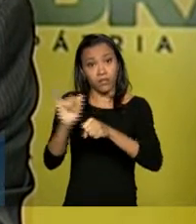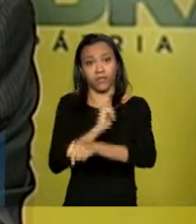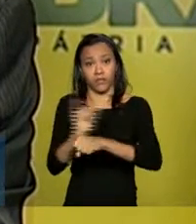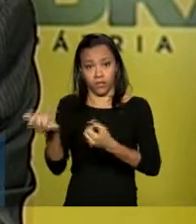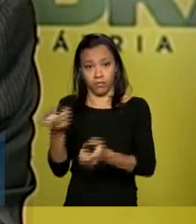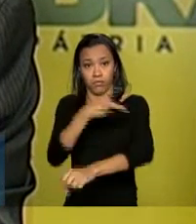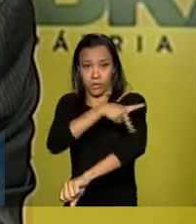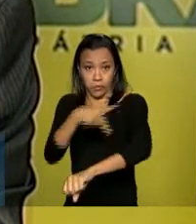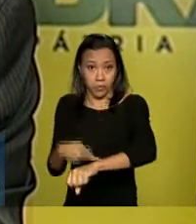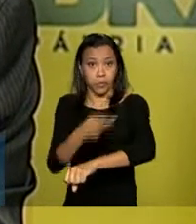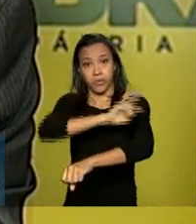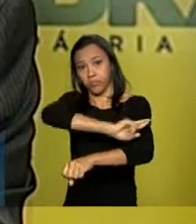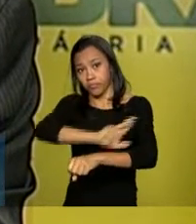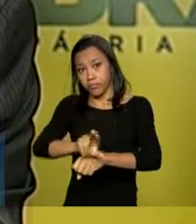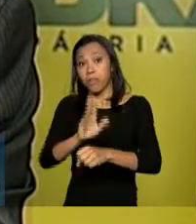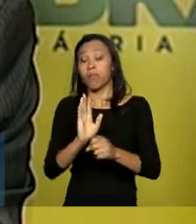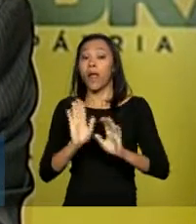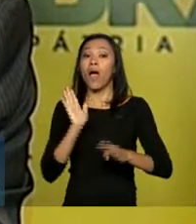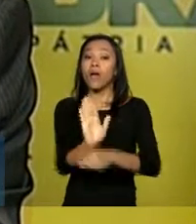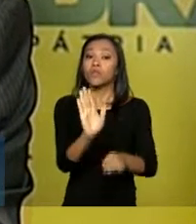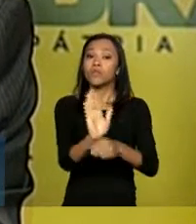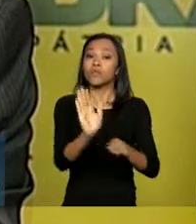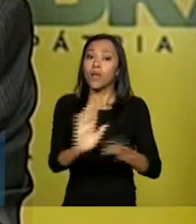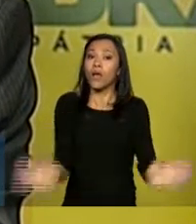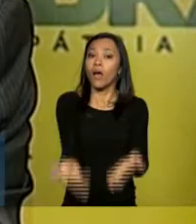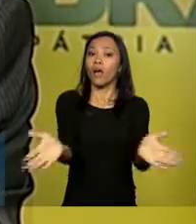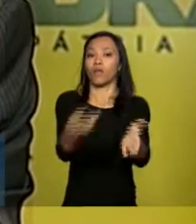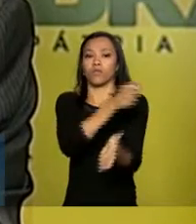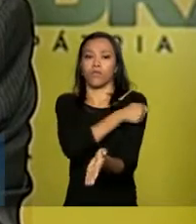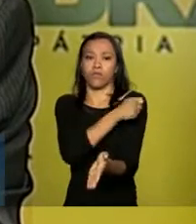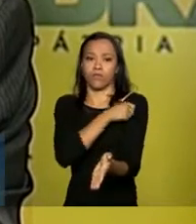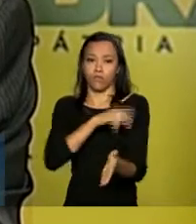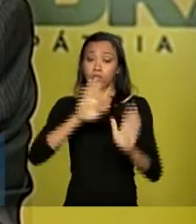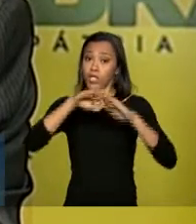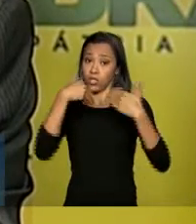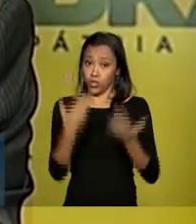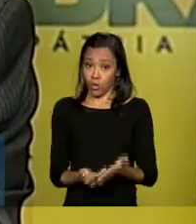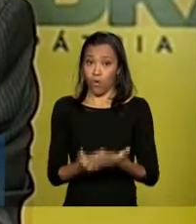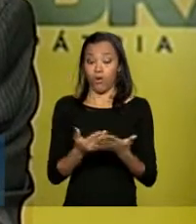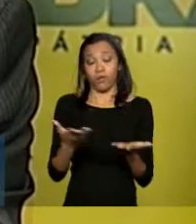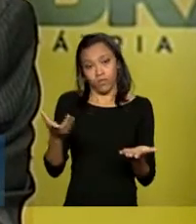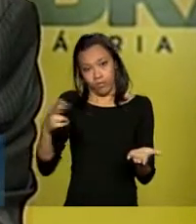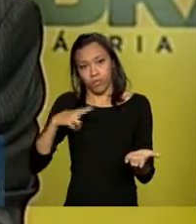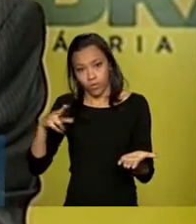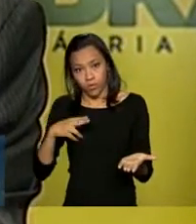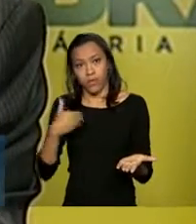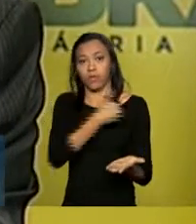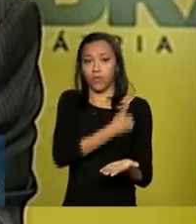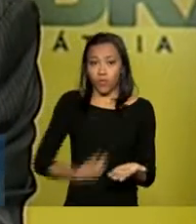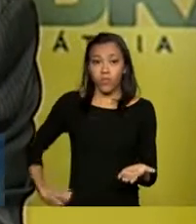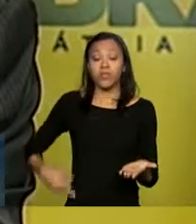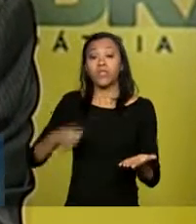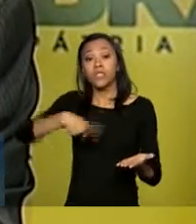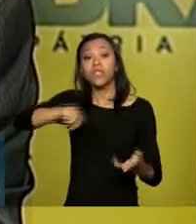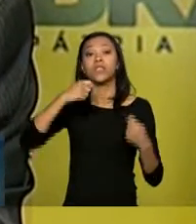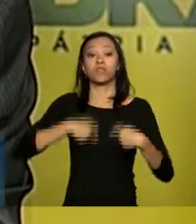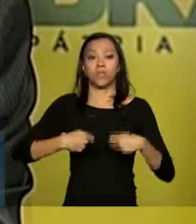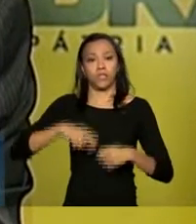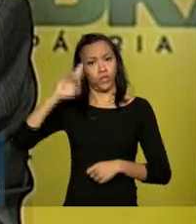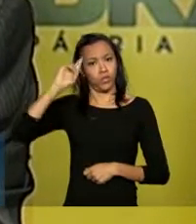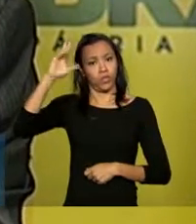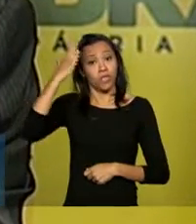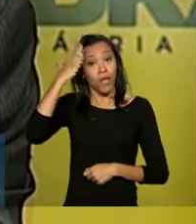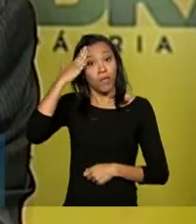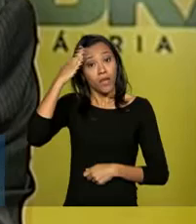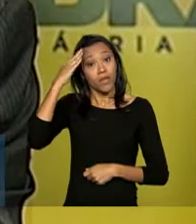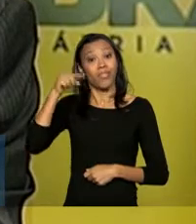intervenções e os gestores de escola, públicos e privados, aprendem isso, sabem isso, se empenham nisso. Porém,